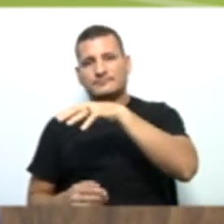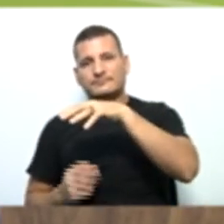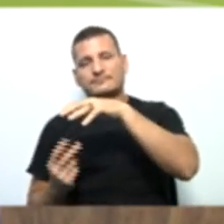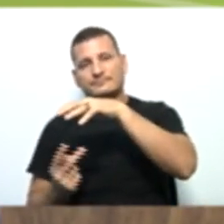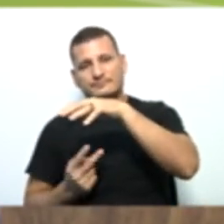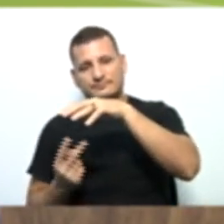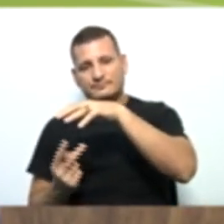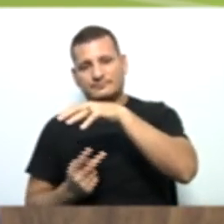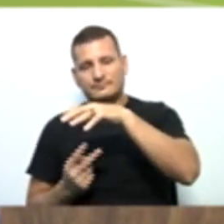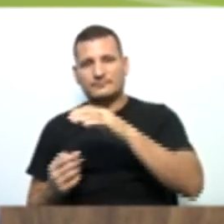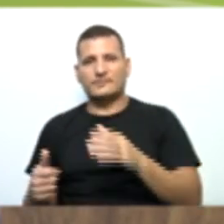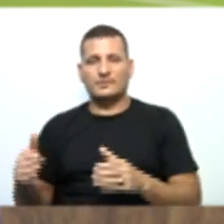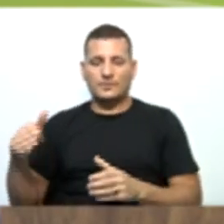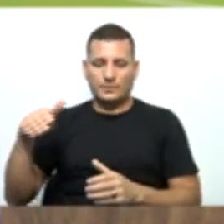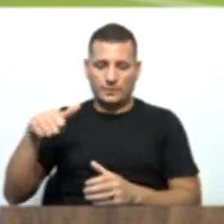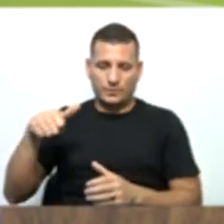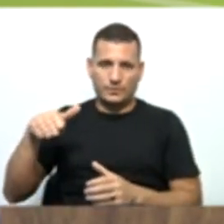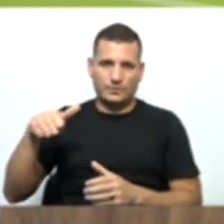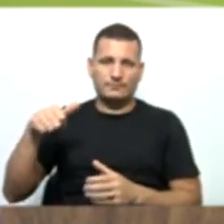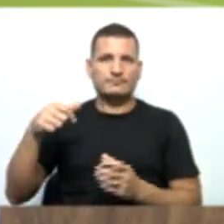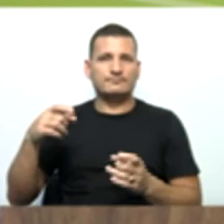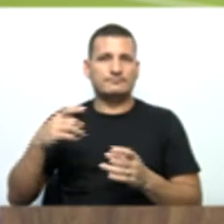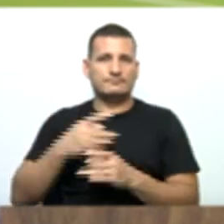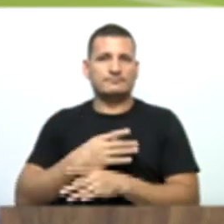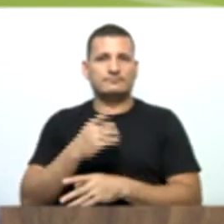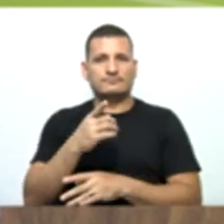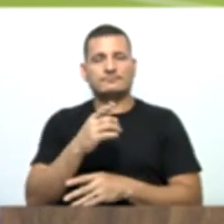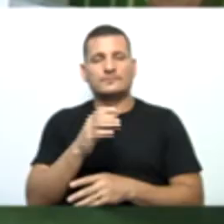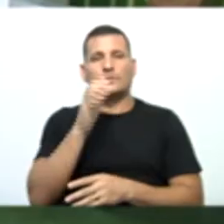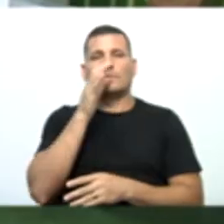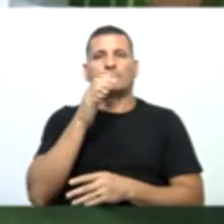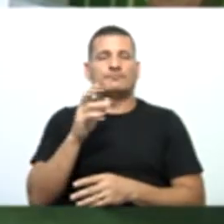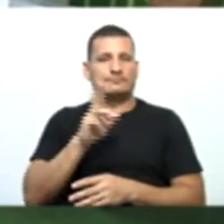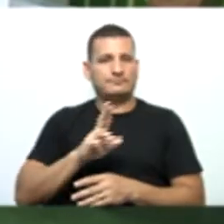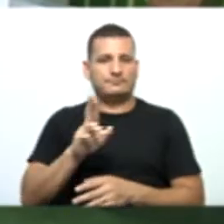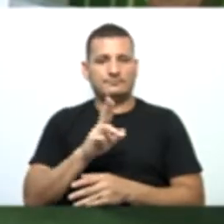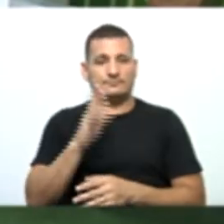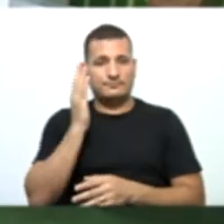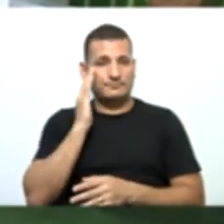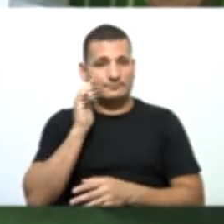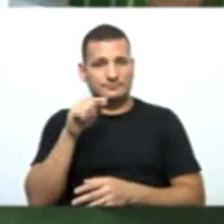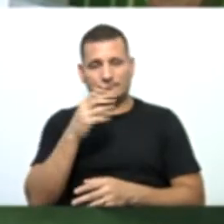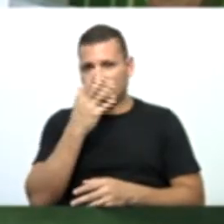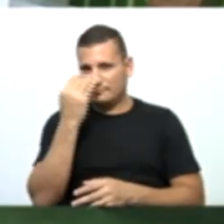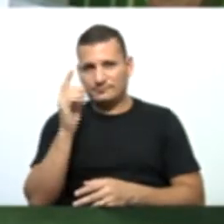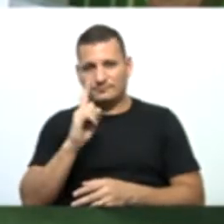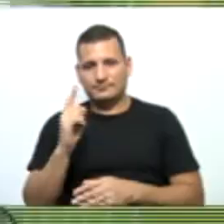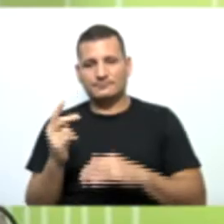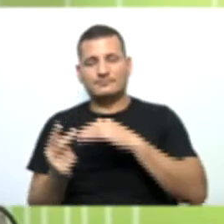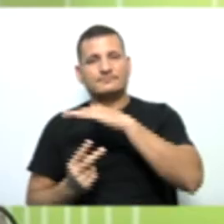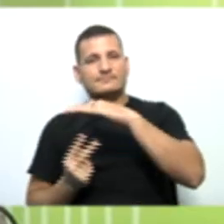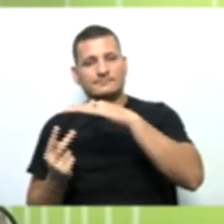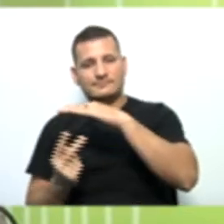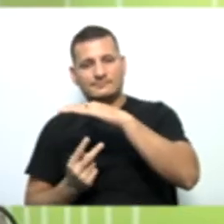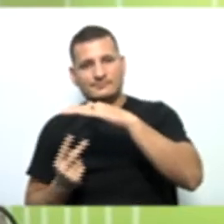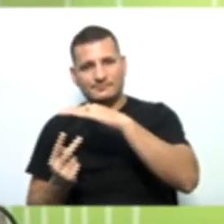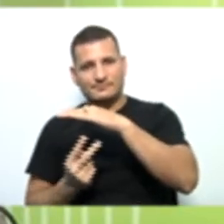vai sair a vitamina prontinha para você estar usando. É isso aí, ó. Vocês não esqueçam da vitamina, gente, ó. Por quê?